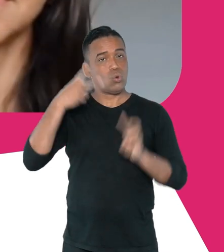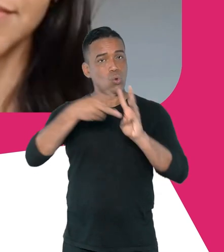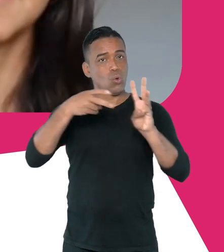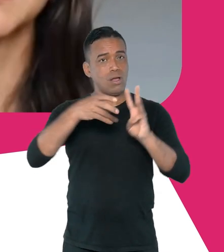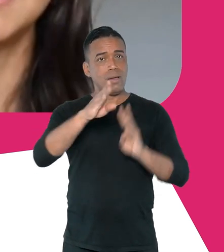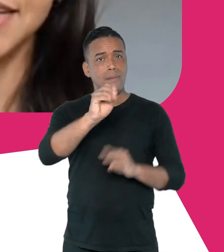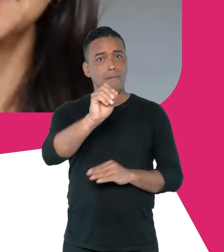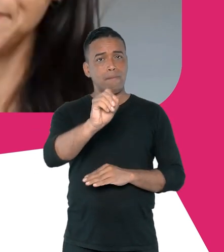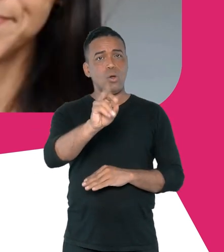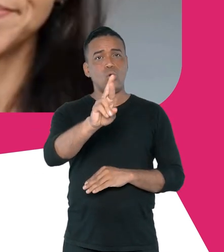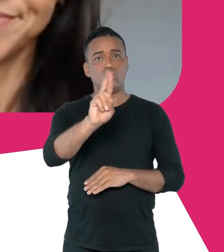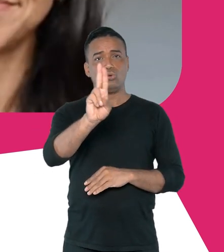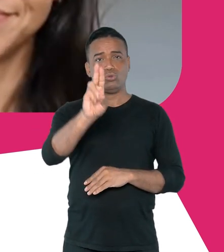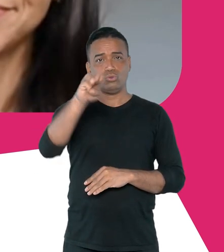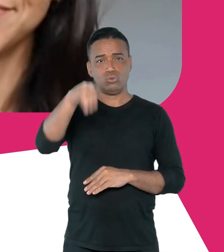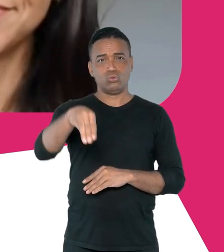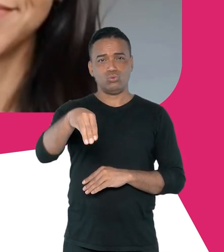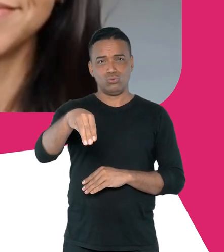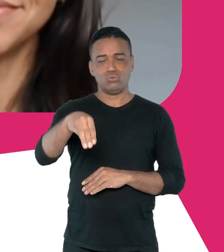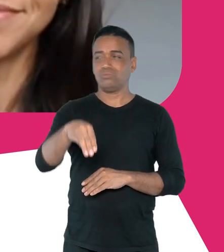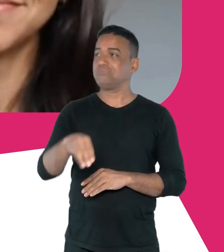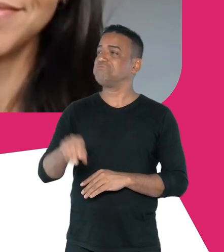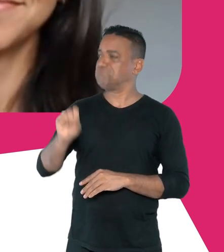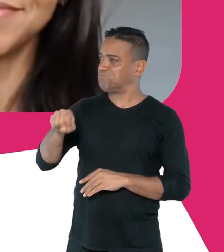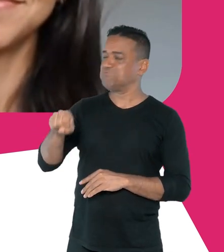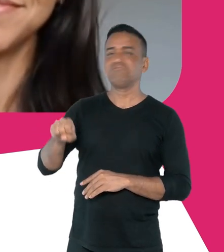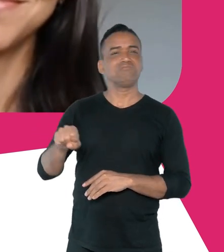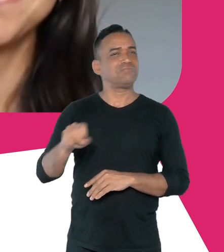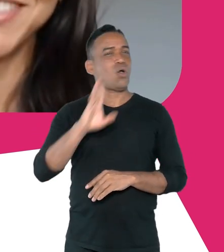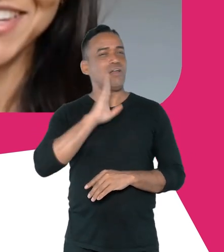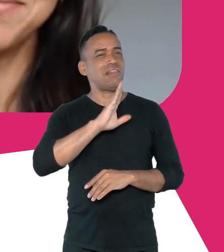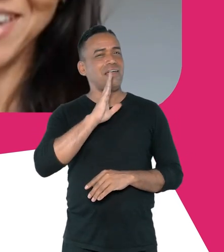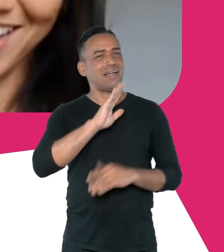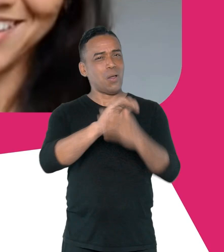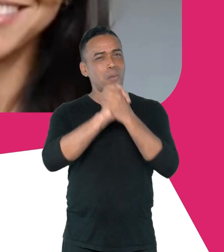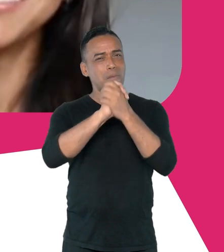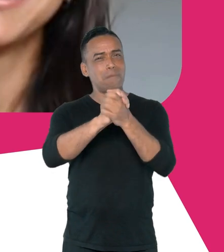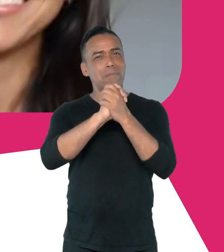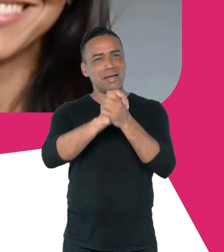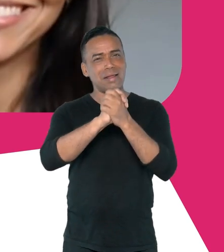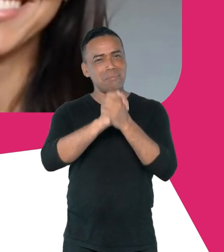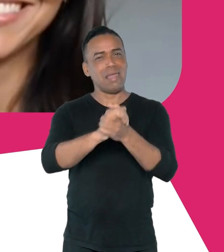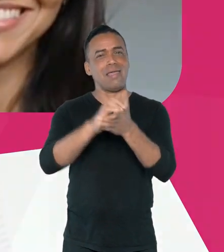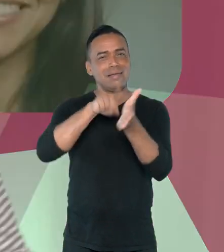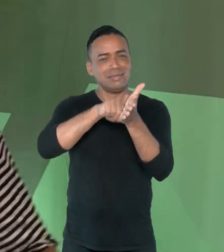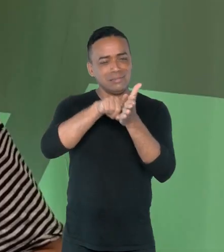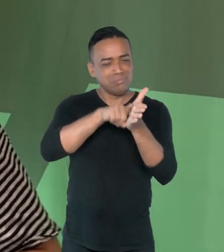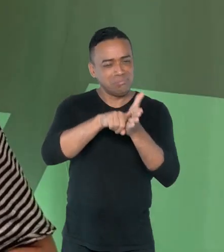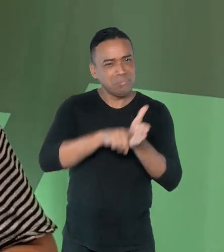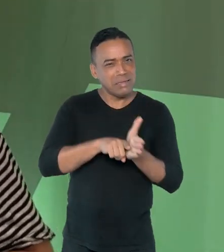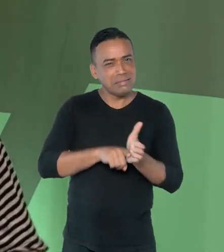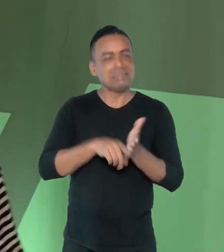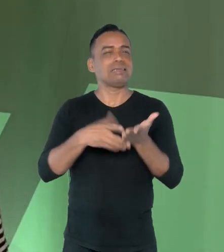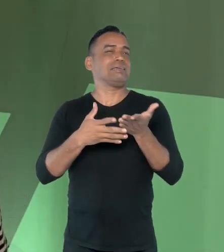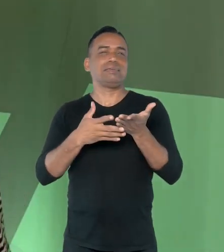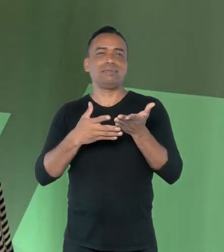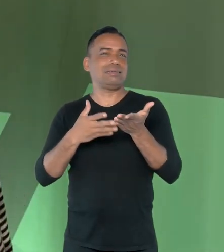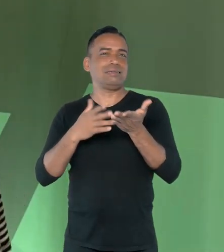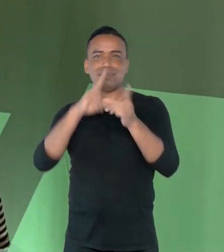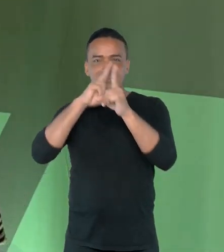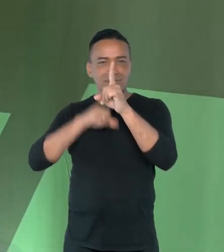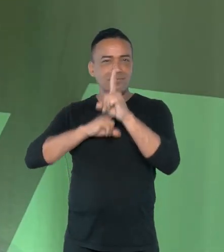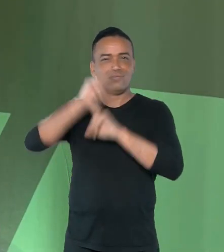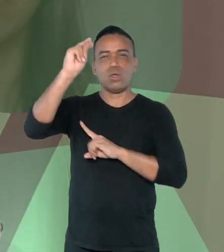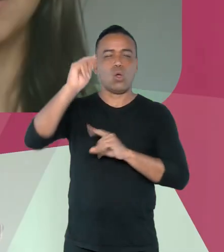Borum-Crém. Sim. Ah, que legal. Parabéns pela Sim. busca, pela conquista. Obrigada.